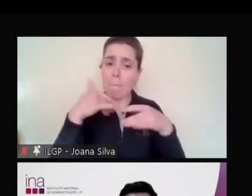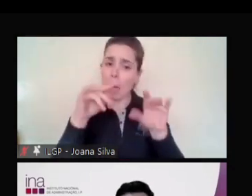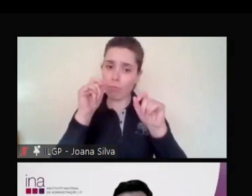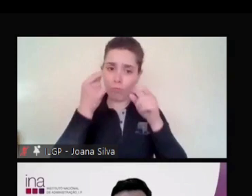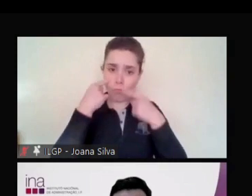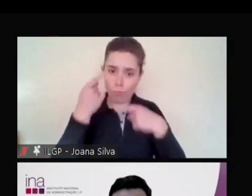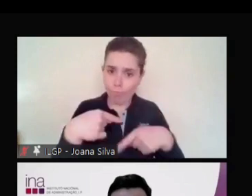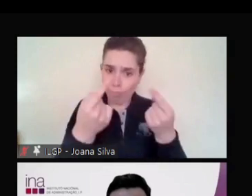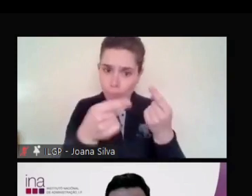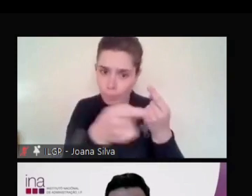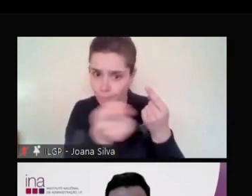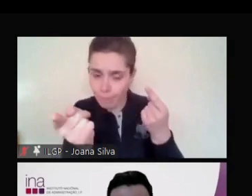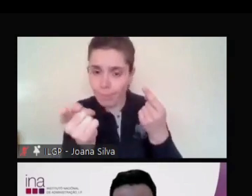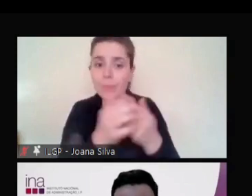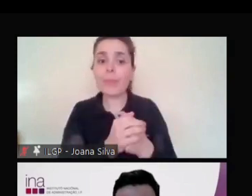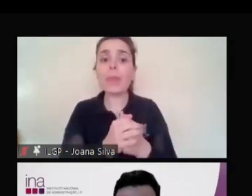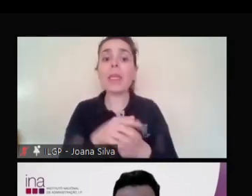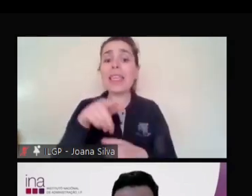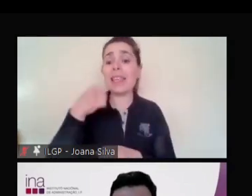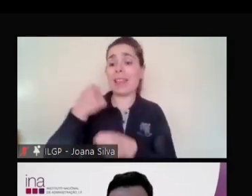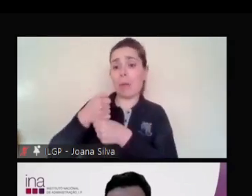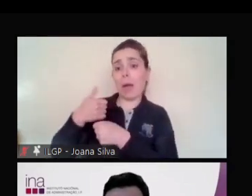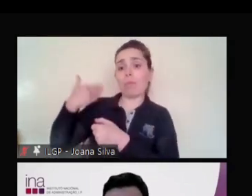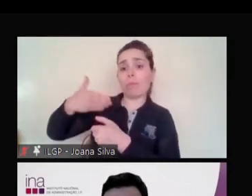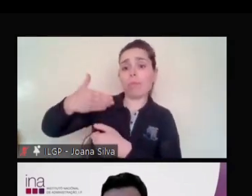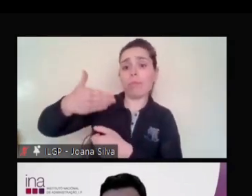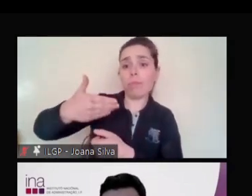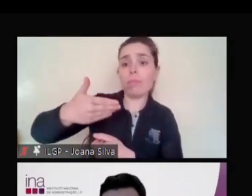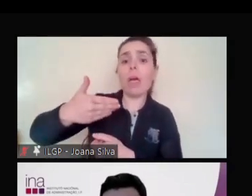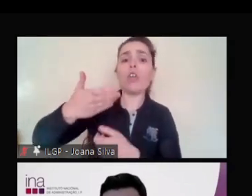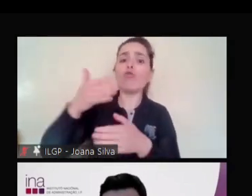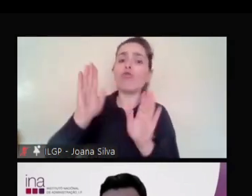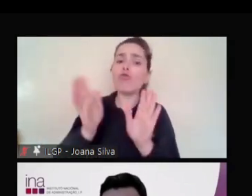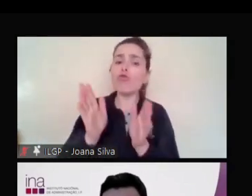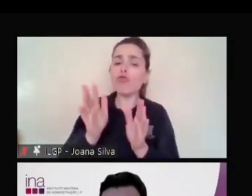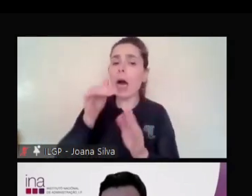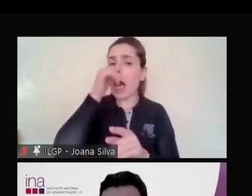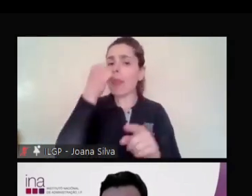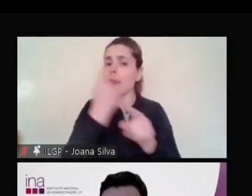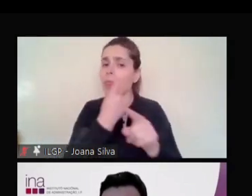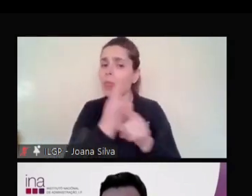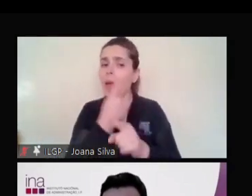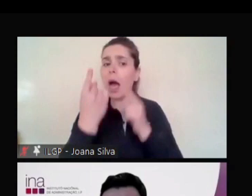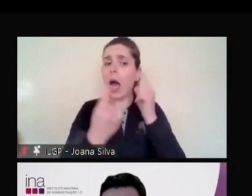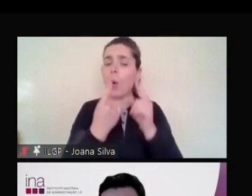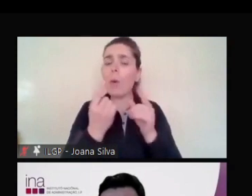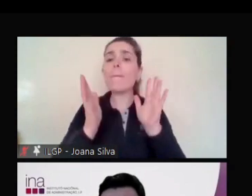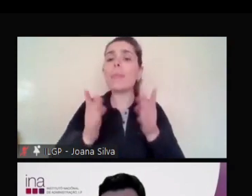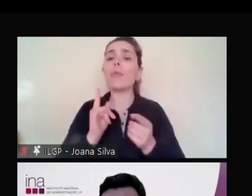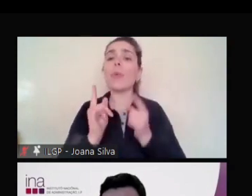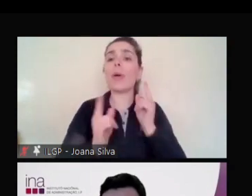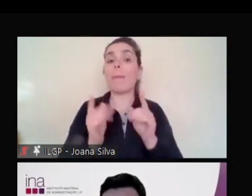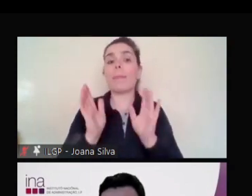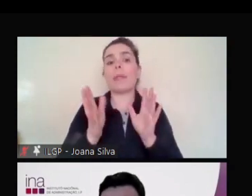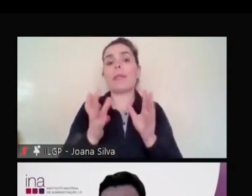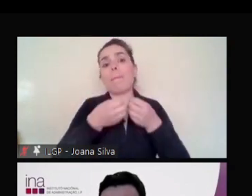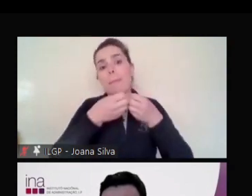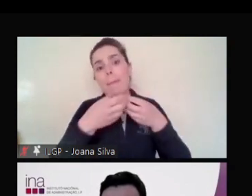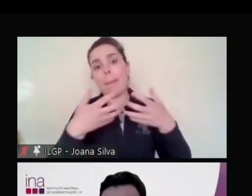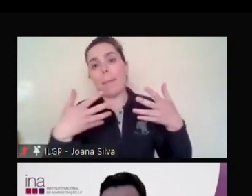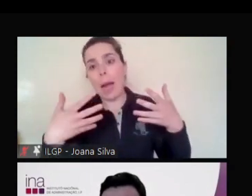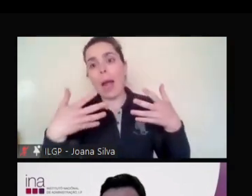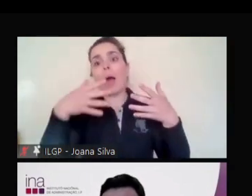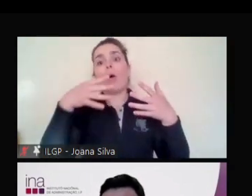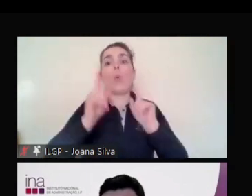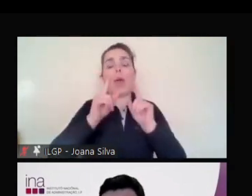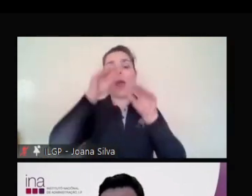deste trabalho, até ao momento, já identificamos grandes blocos de atividade em que vamos precisar de densificar formação